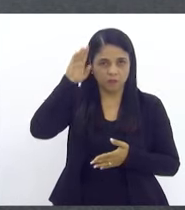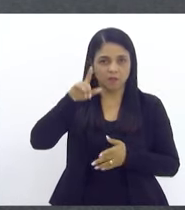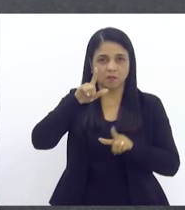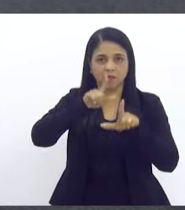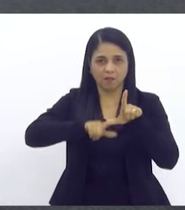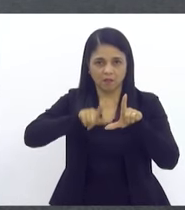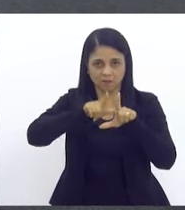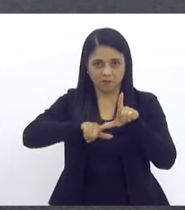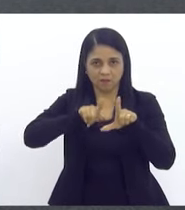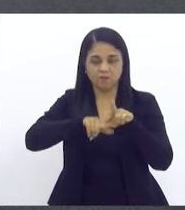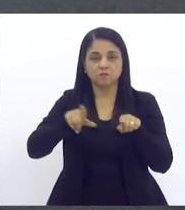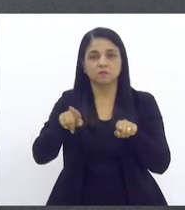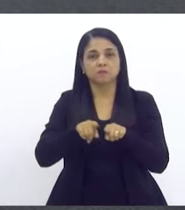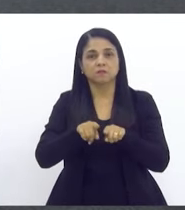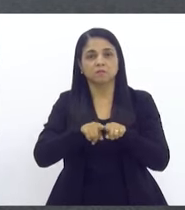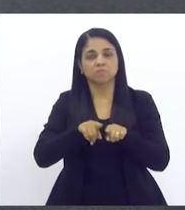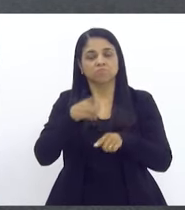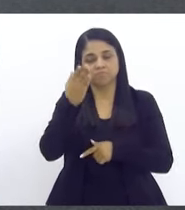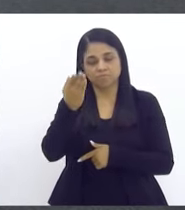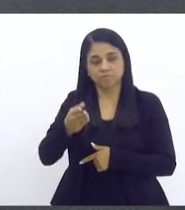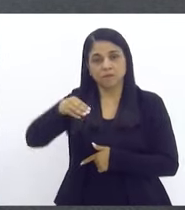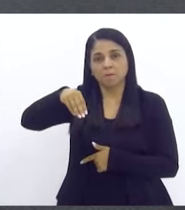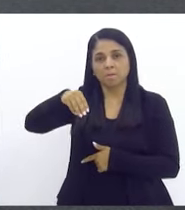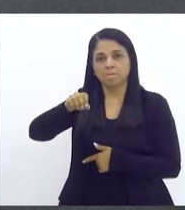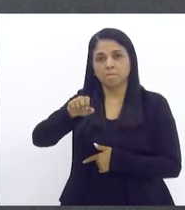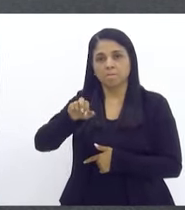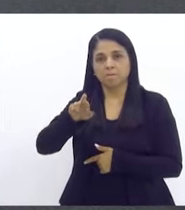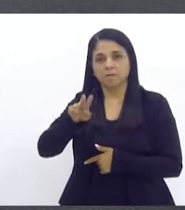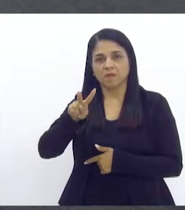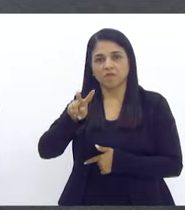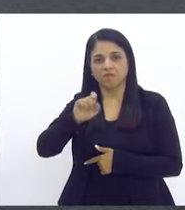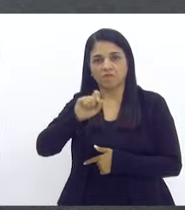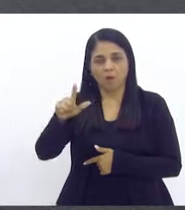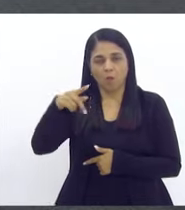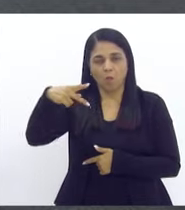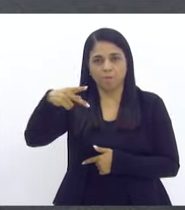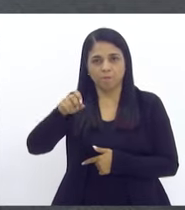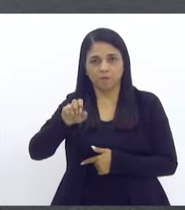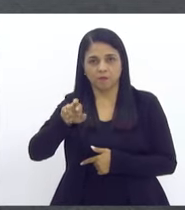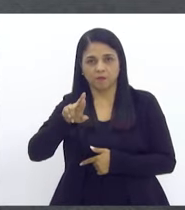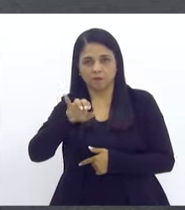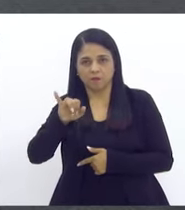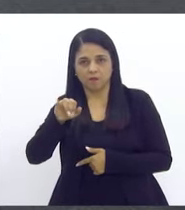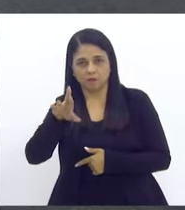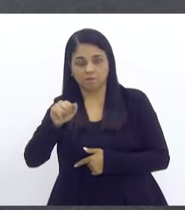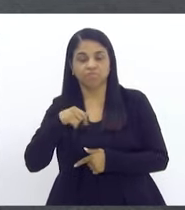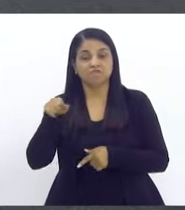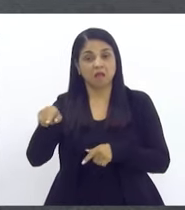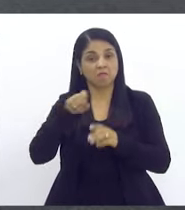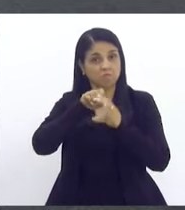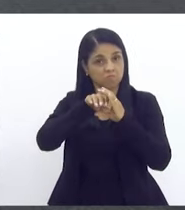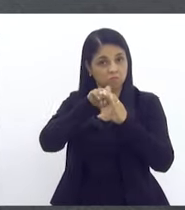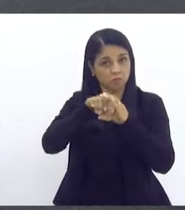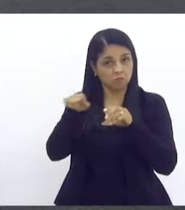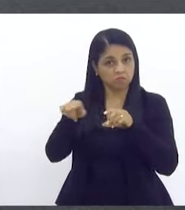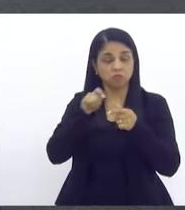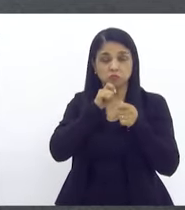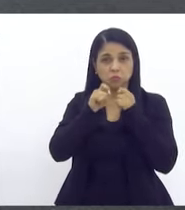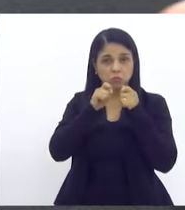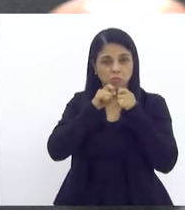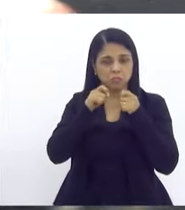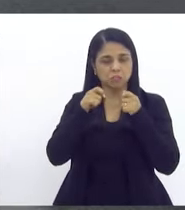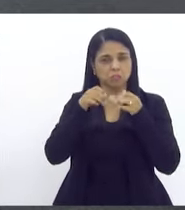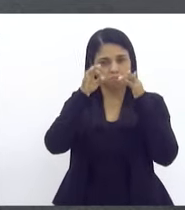Letras, ilustríssimo Merval Pereira. Merval Pereira faz acontecer na Rede Globo. É um jornalista